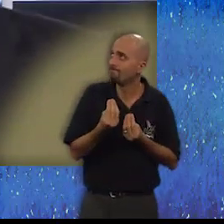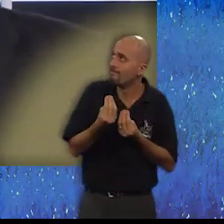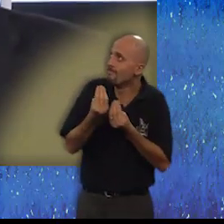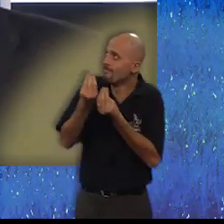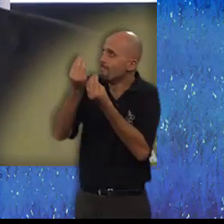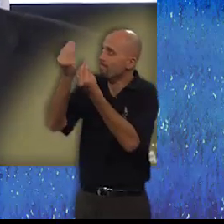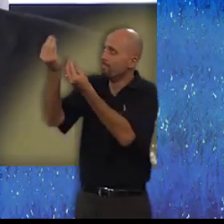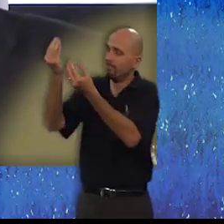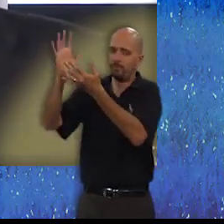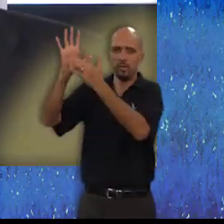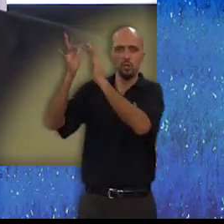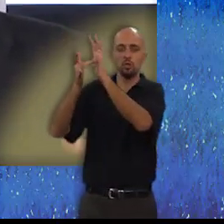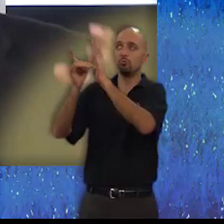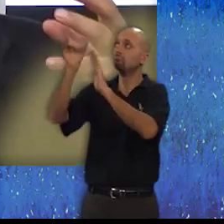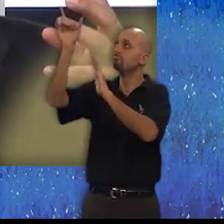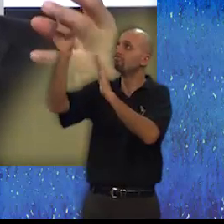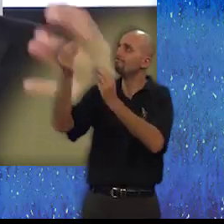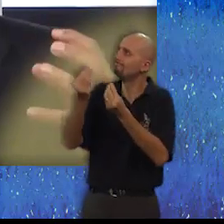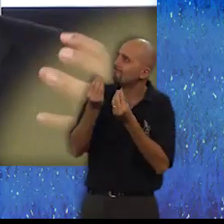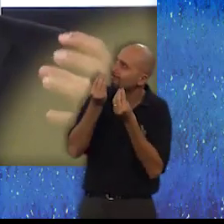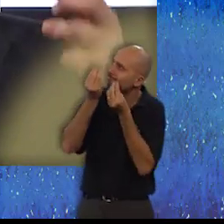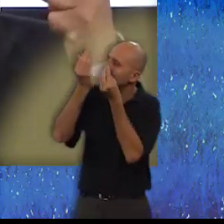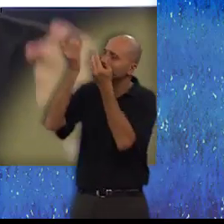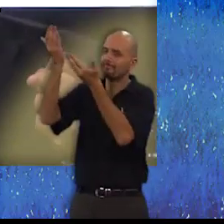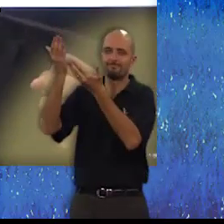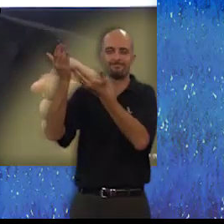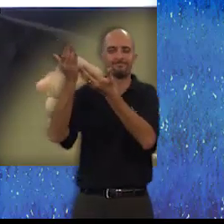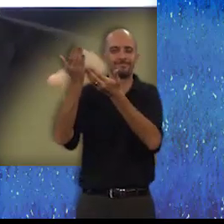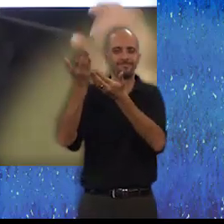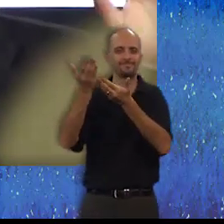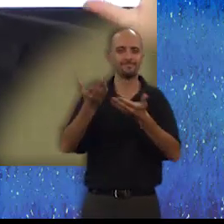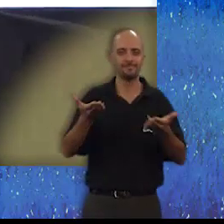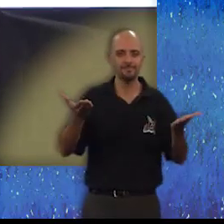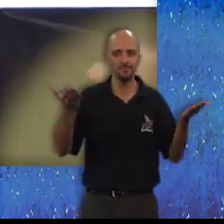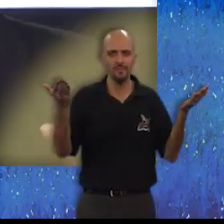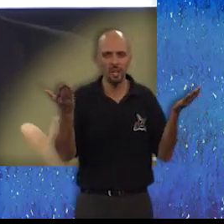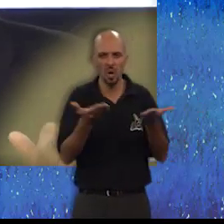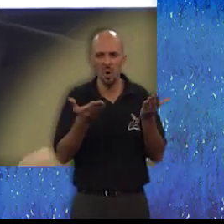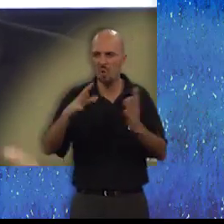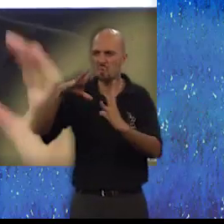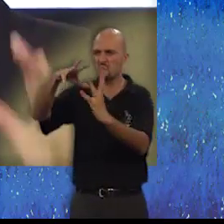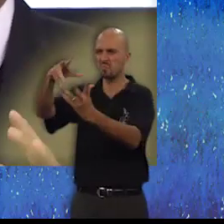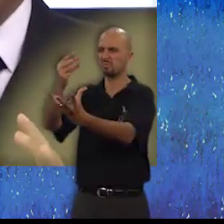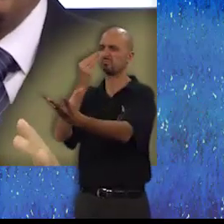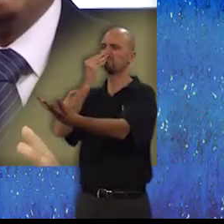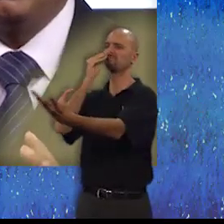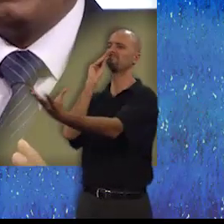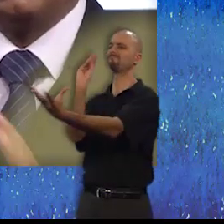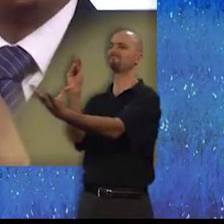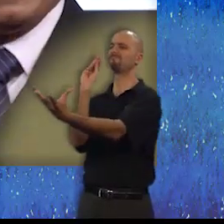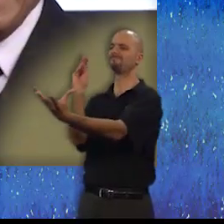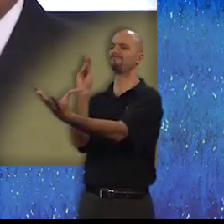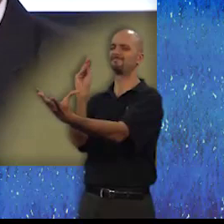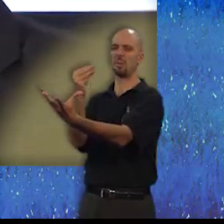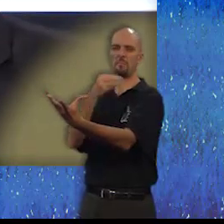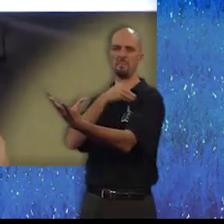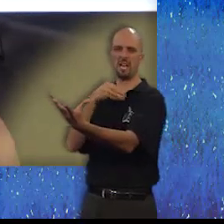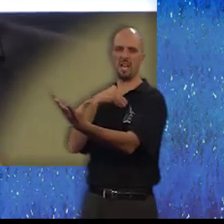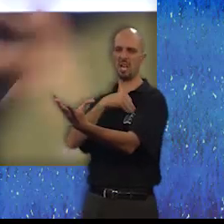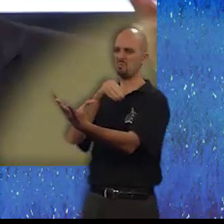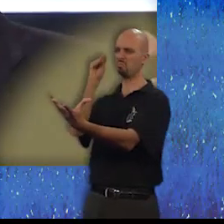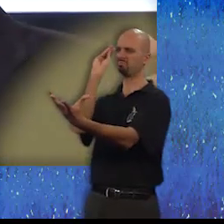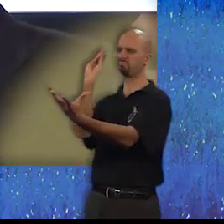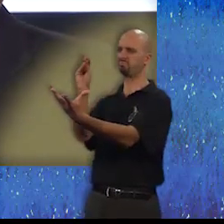a Jesus. Ou seja, você precisa também fechar os seus olhos para o mundo, fechar os seus olhos para os pecados